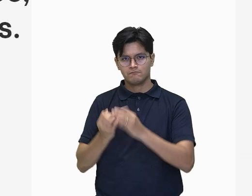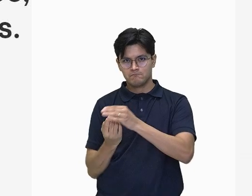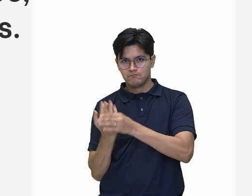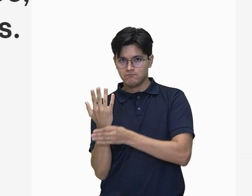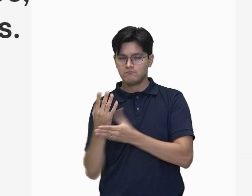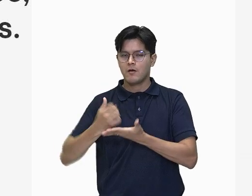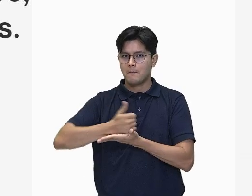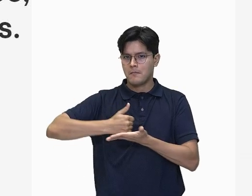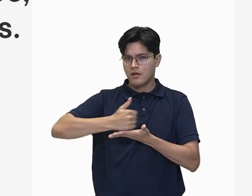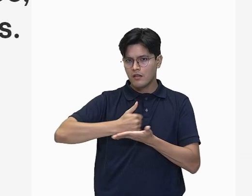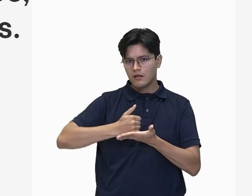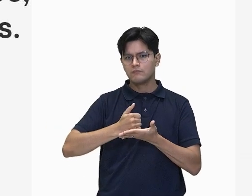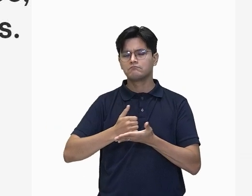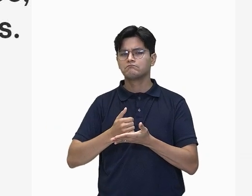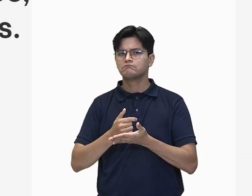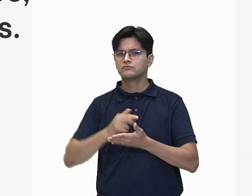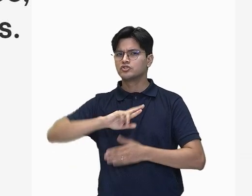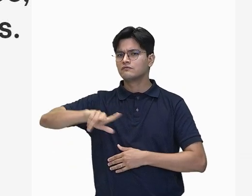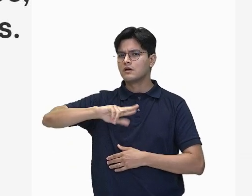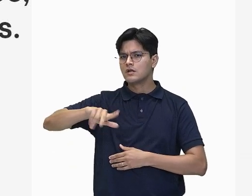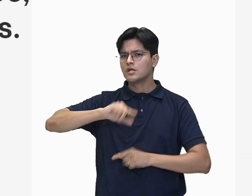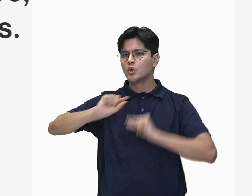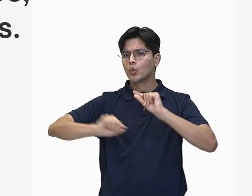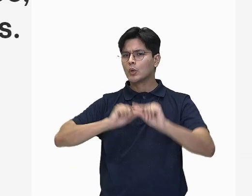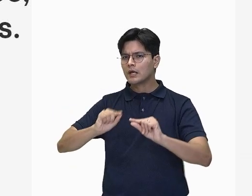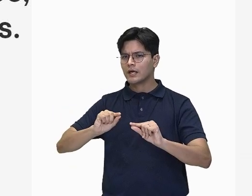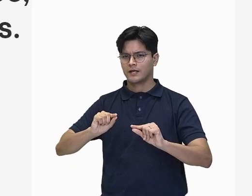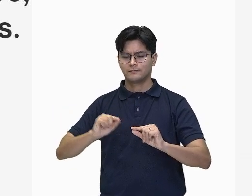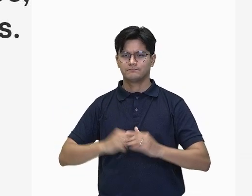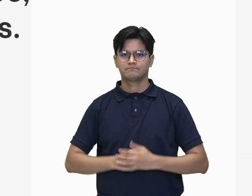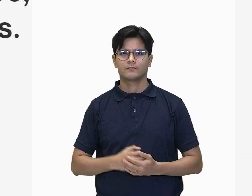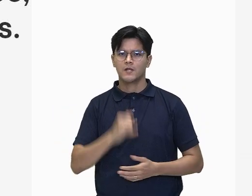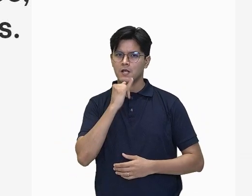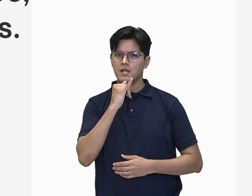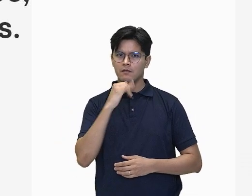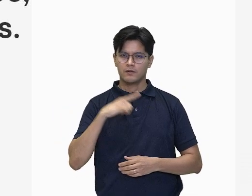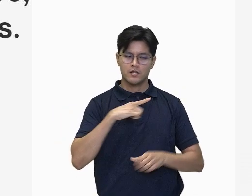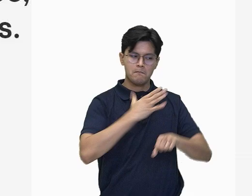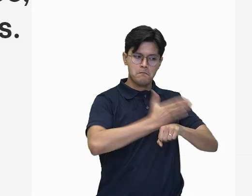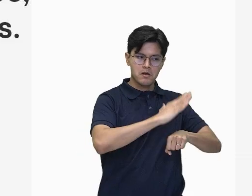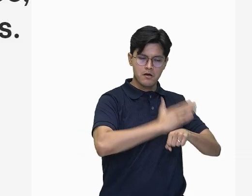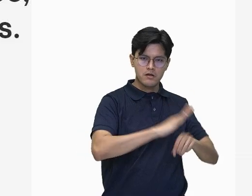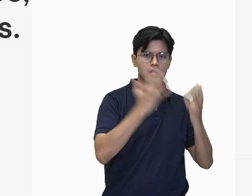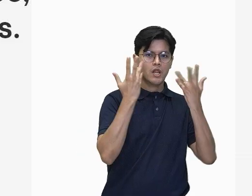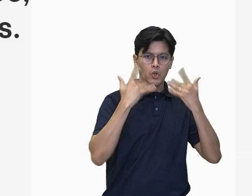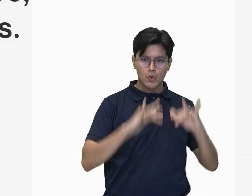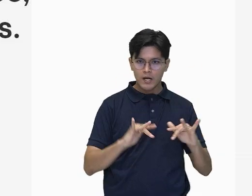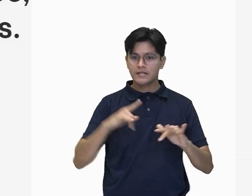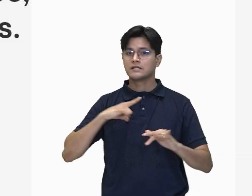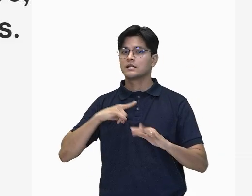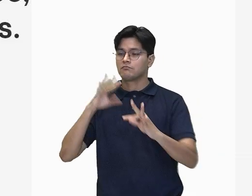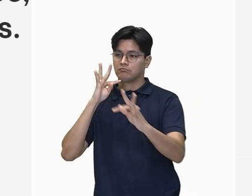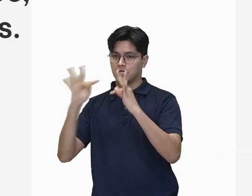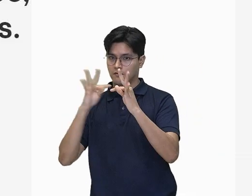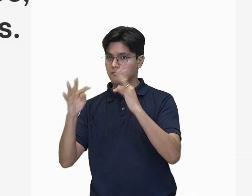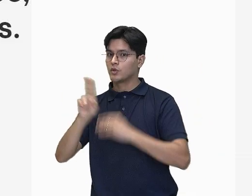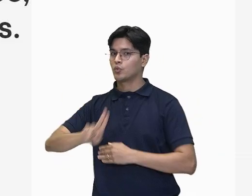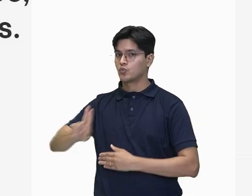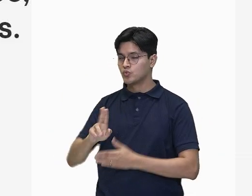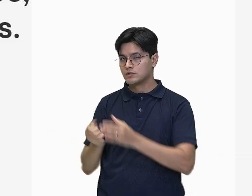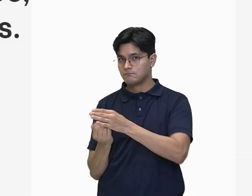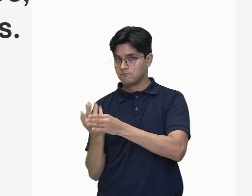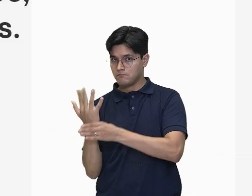entre fitoterapia e outras práticas naturais, mas a diferença ali é clara, né? A fitoterapia usa